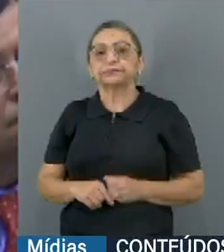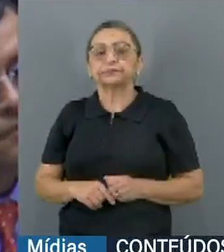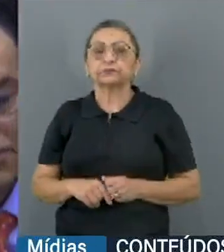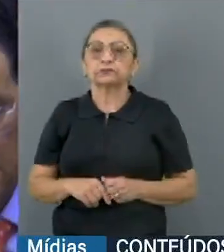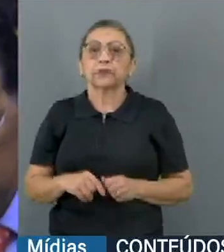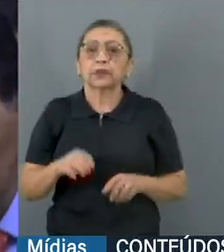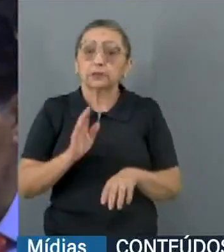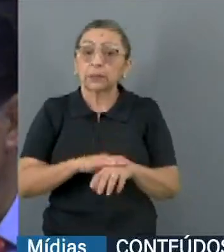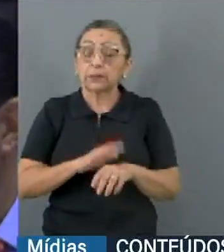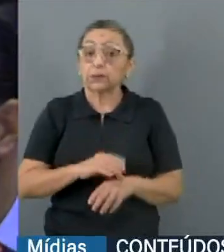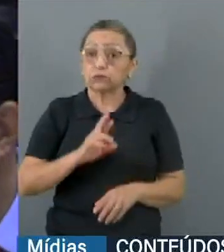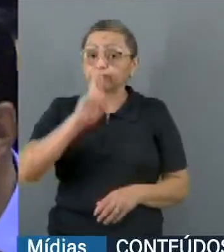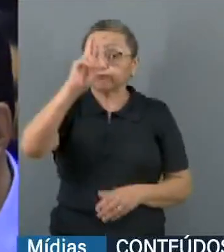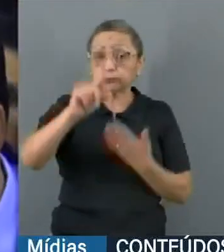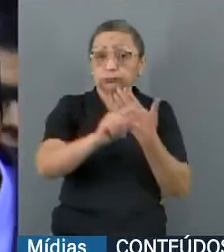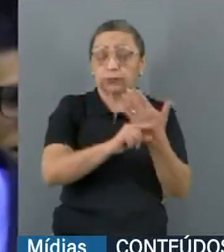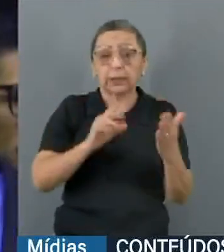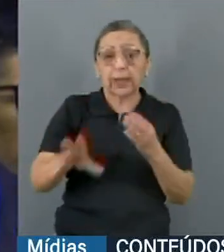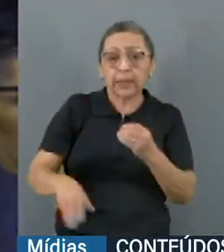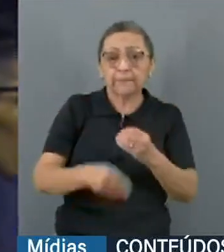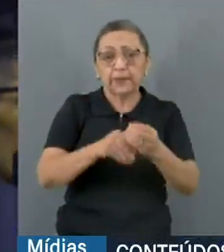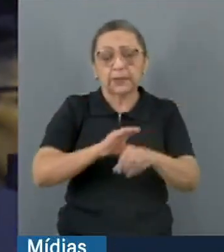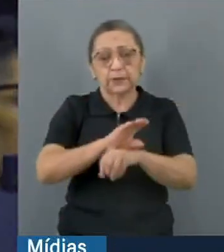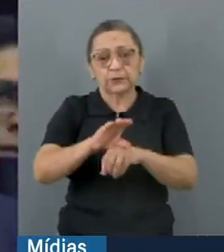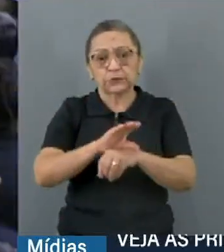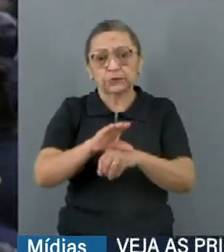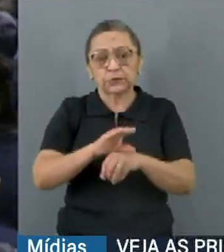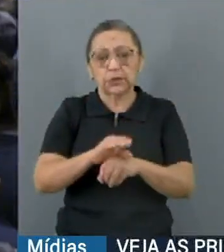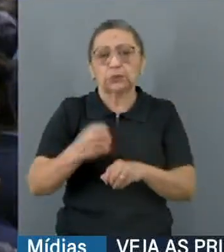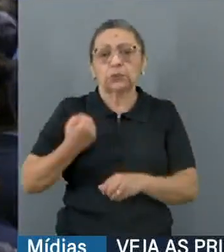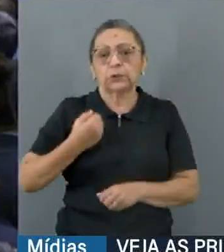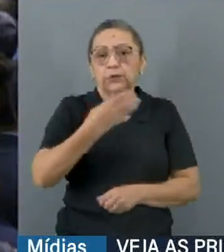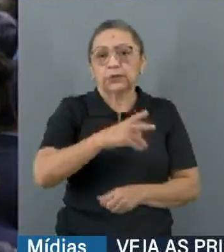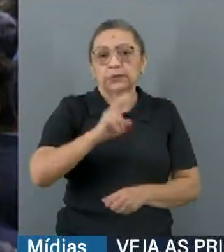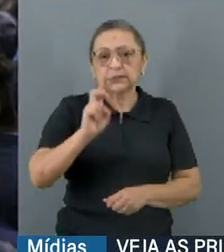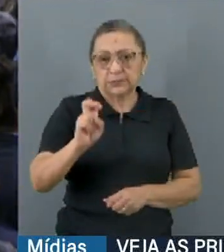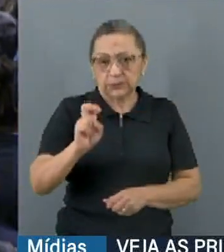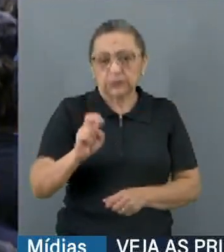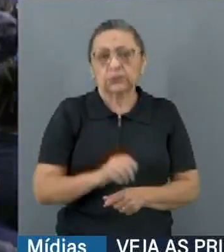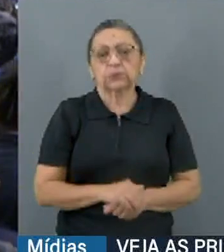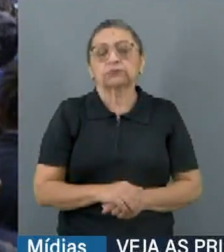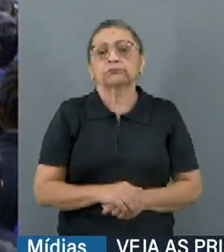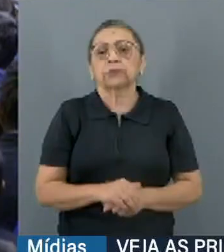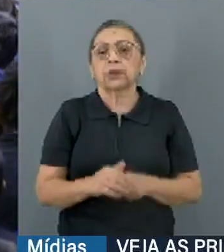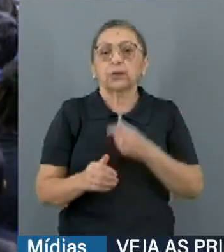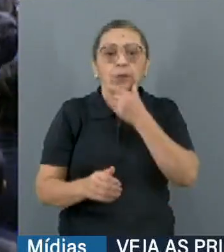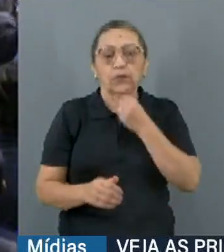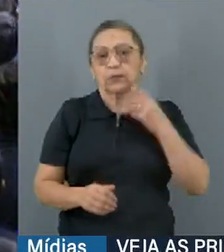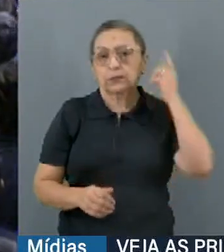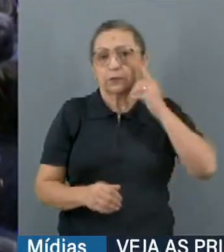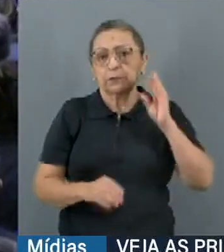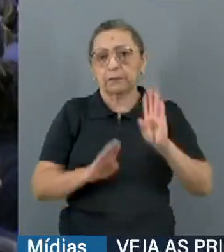pelo proponente da emenda constitucional 45, deputado Baleia